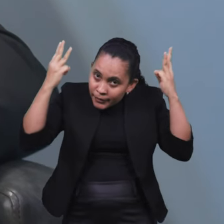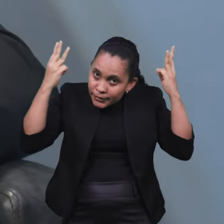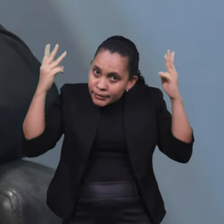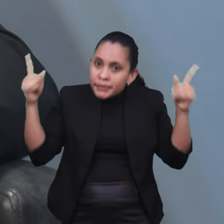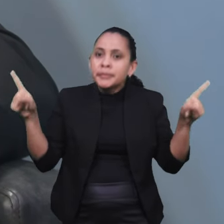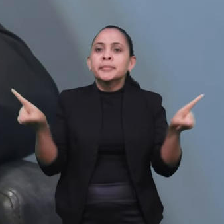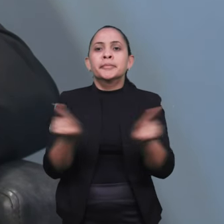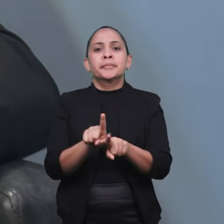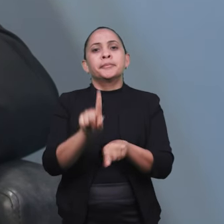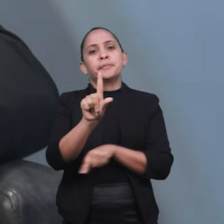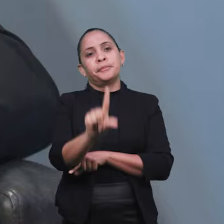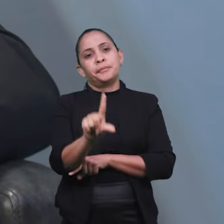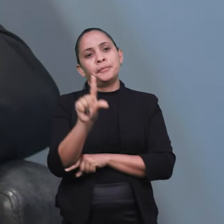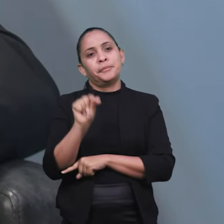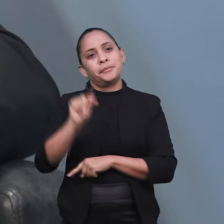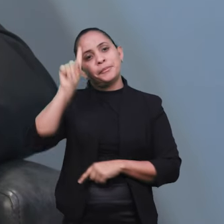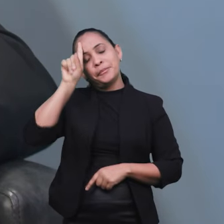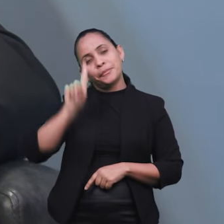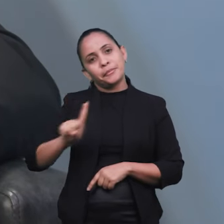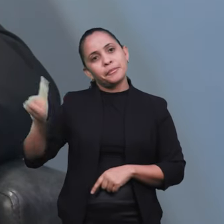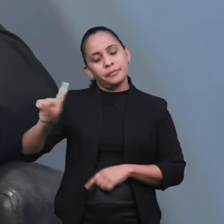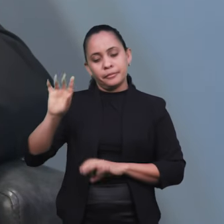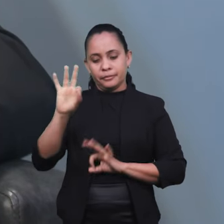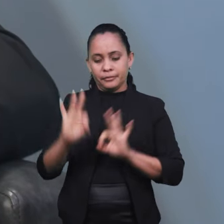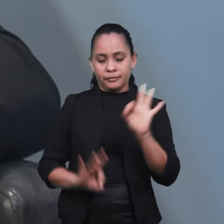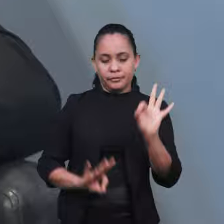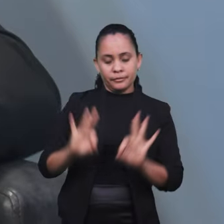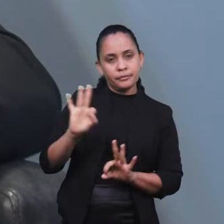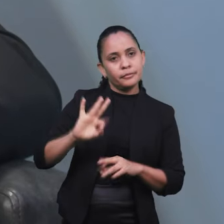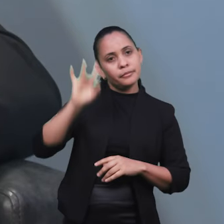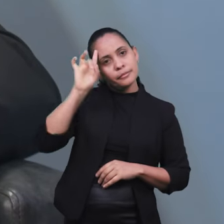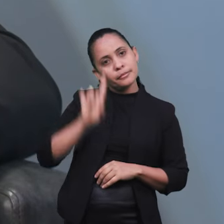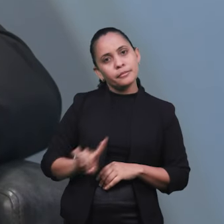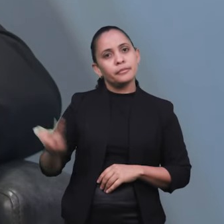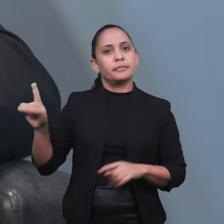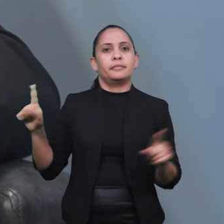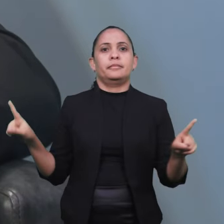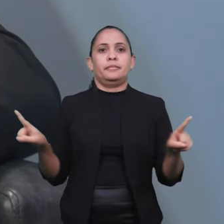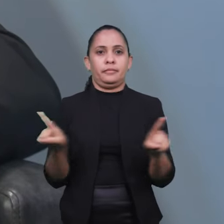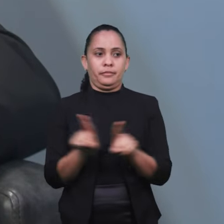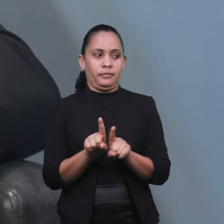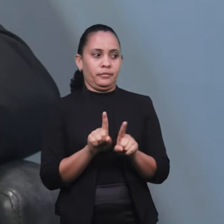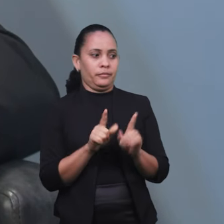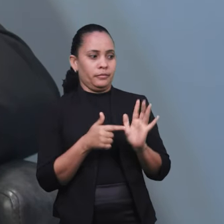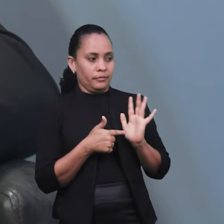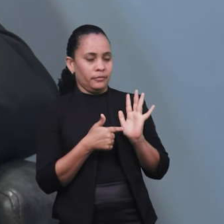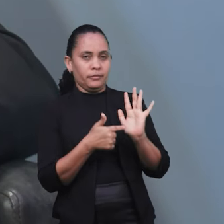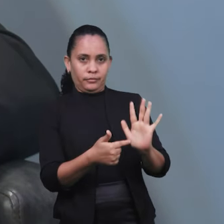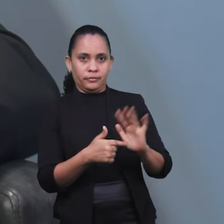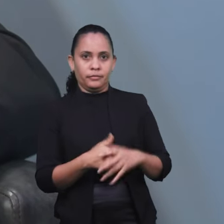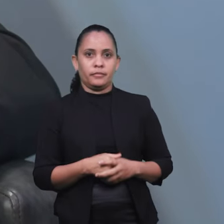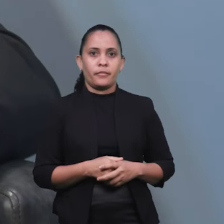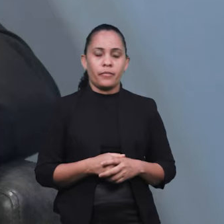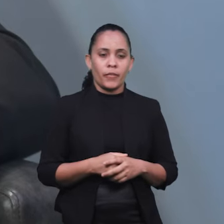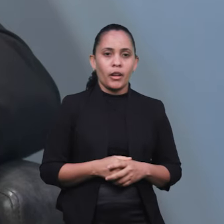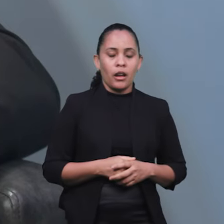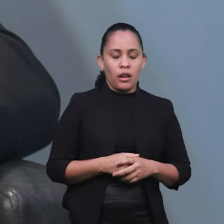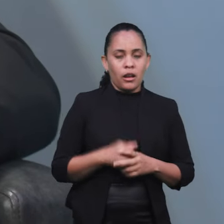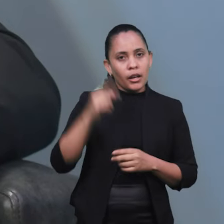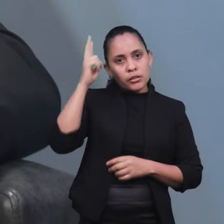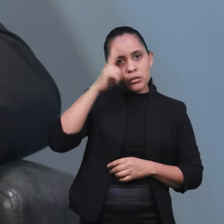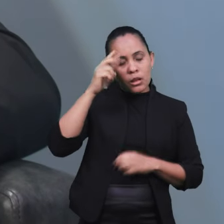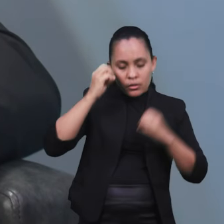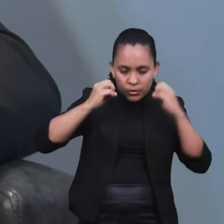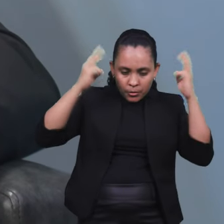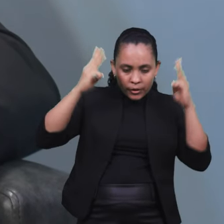ele foi escolhido pelo Senhor, preparado pelo Senhor, e aqui já dá um salto na história